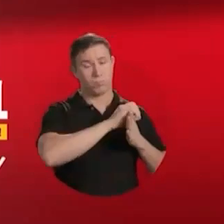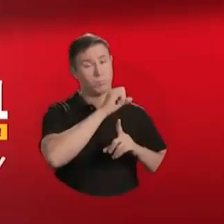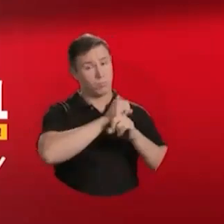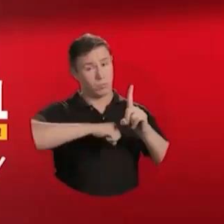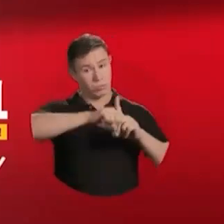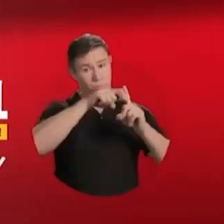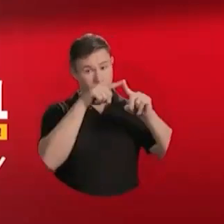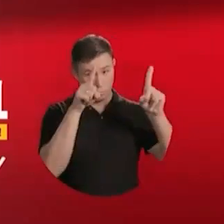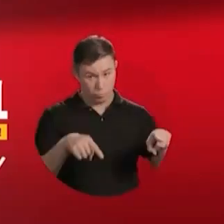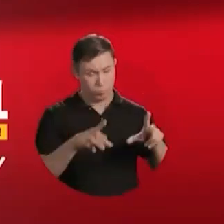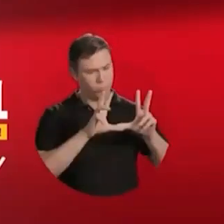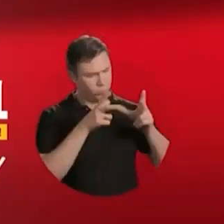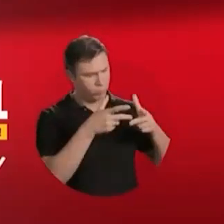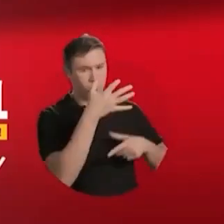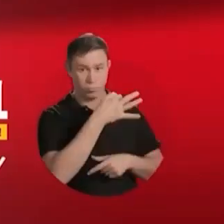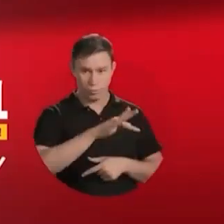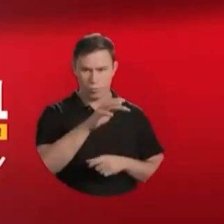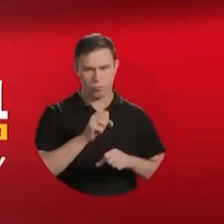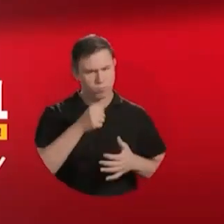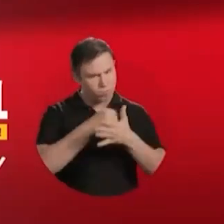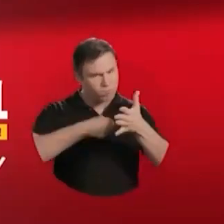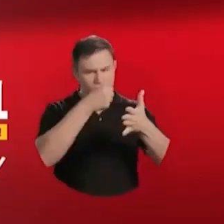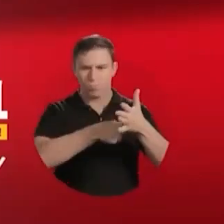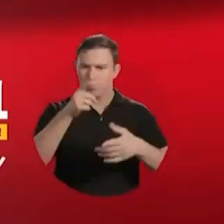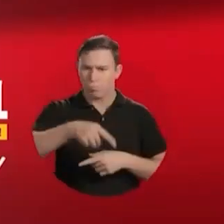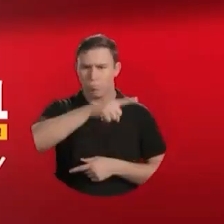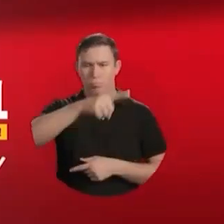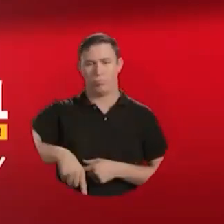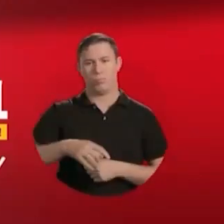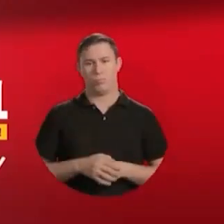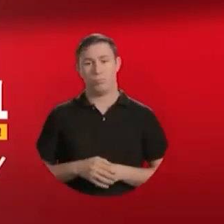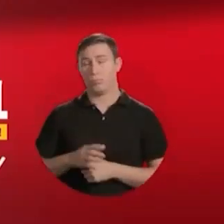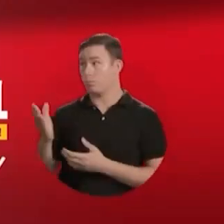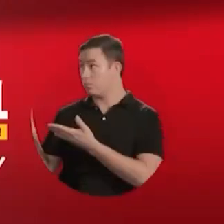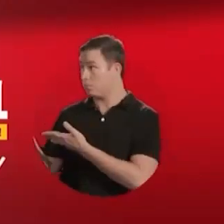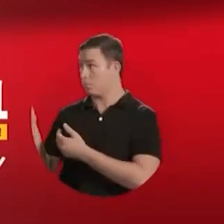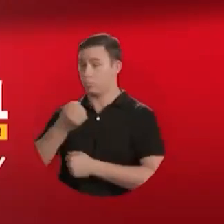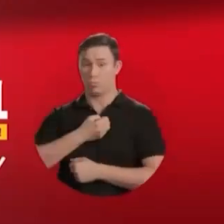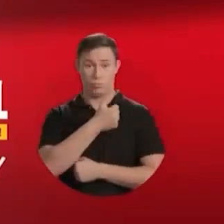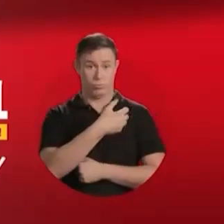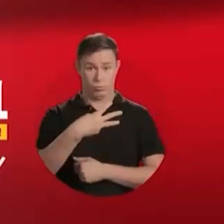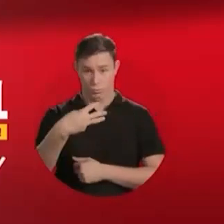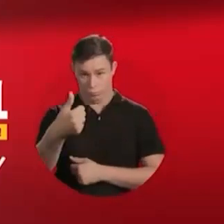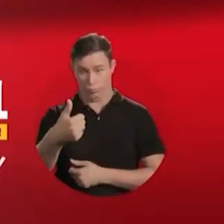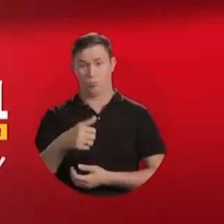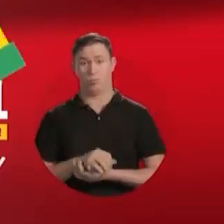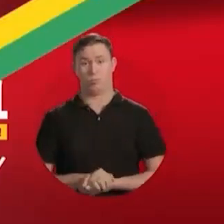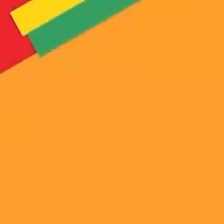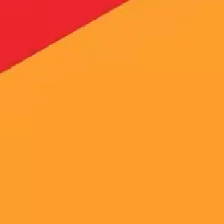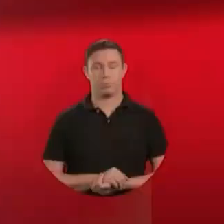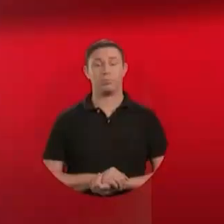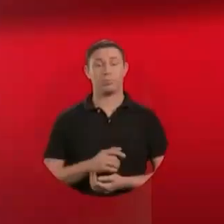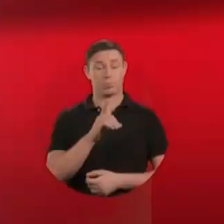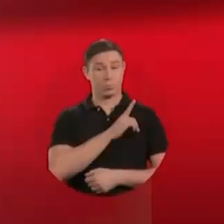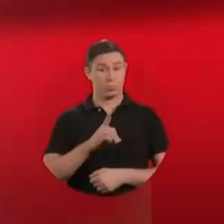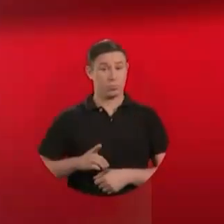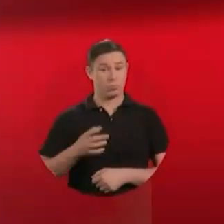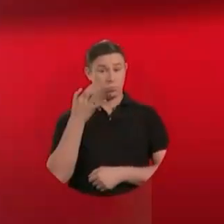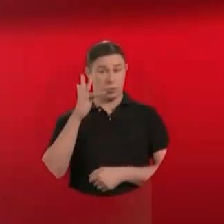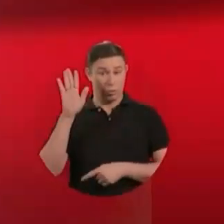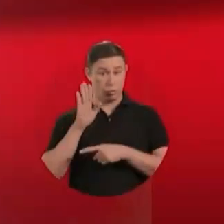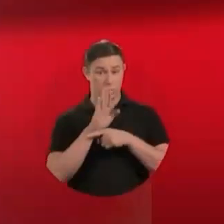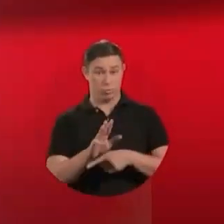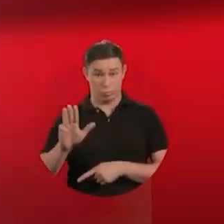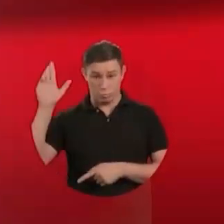nos programas sociais. Na Câmara Federal, lutarei para anular essas medidas. Raquel Marques, 1331. Serei